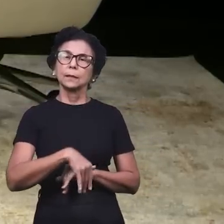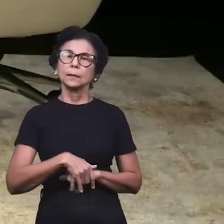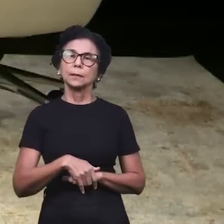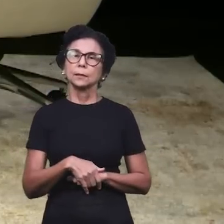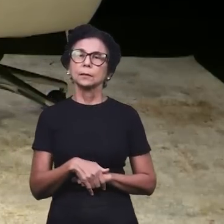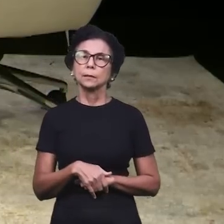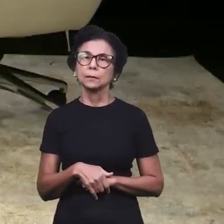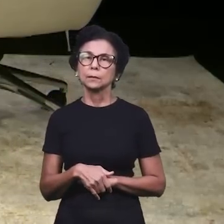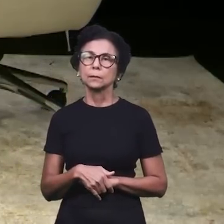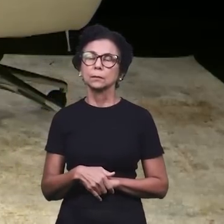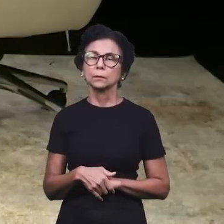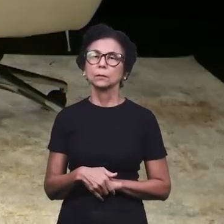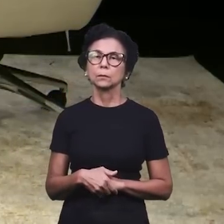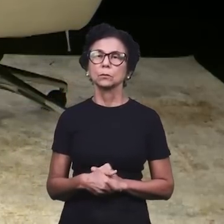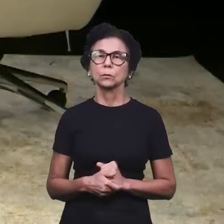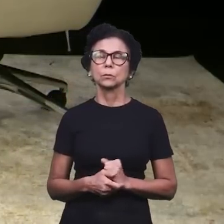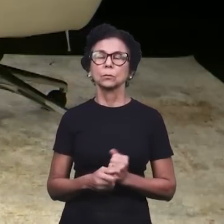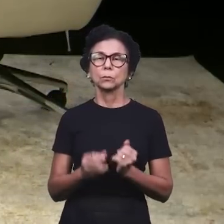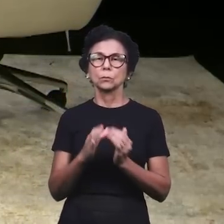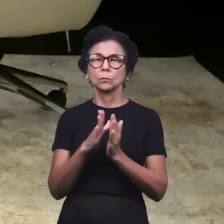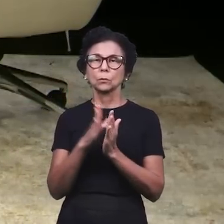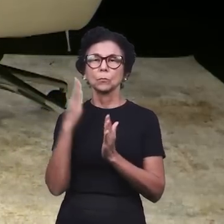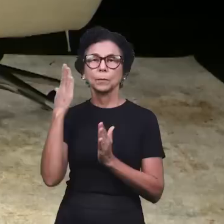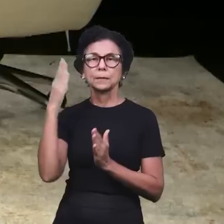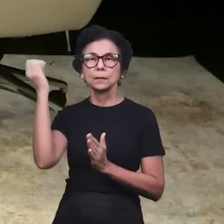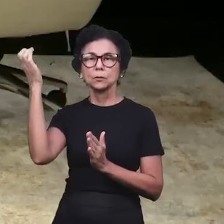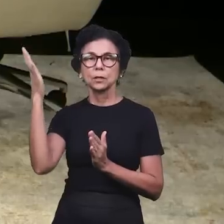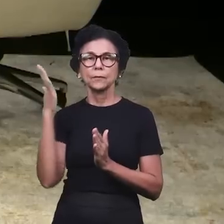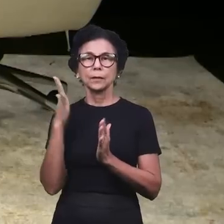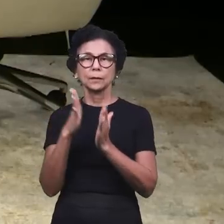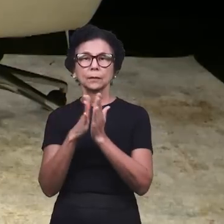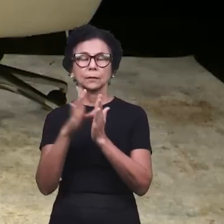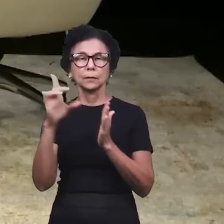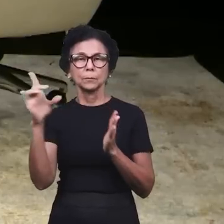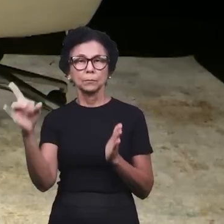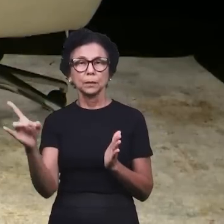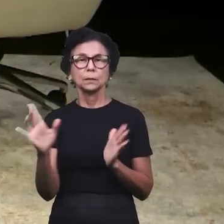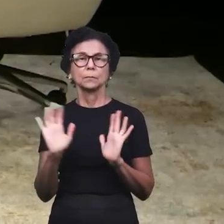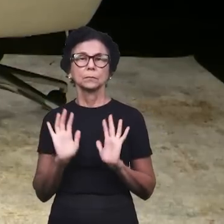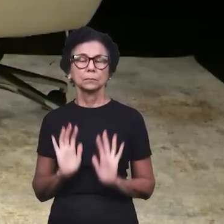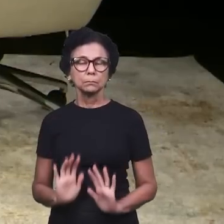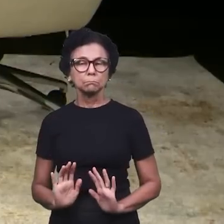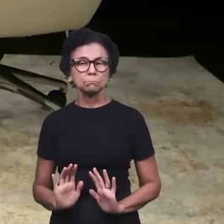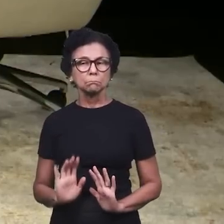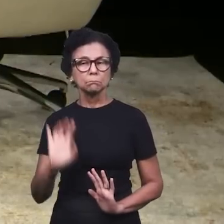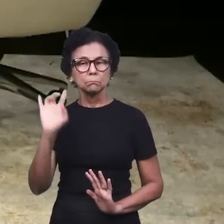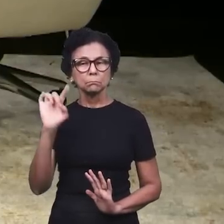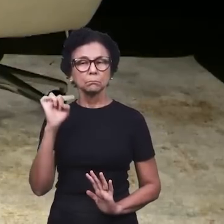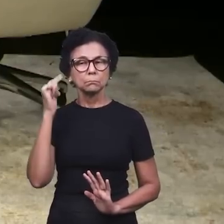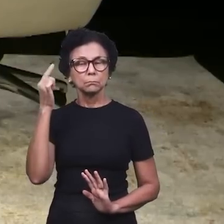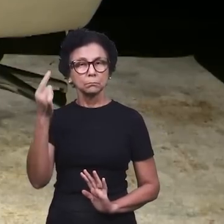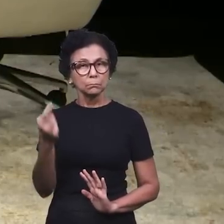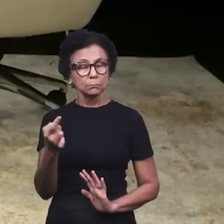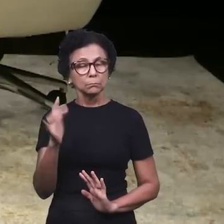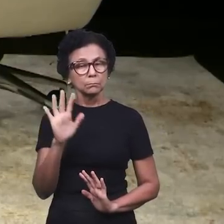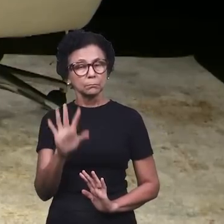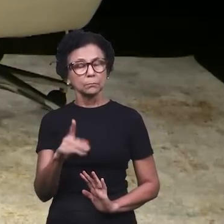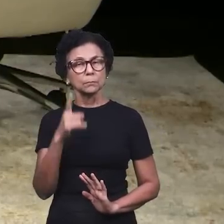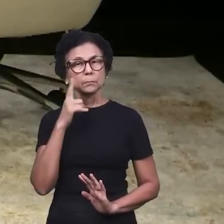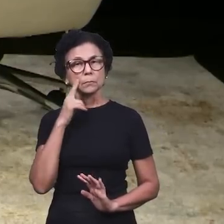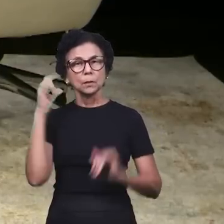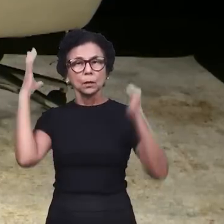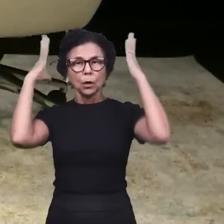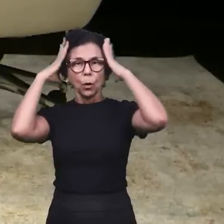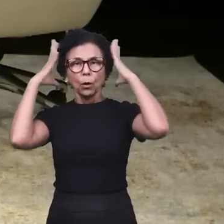Então, o resto era secundário. Nós entramos na Holanda e, de repente,